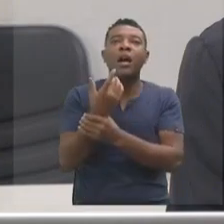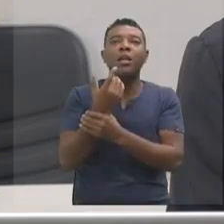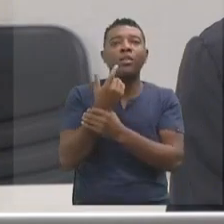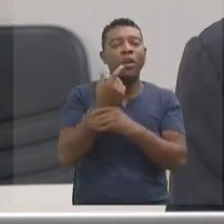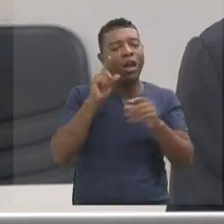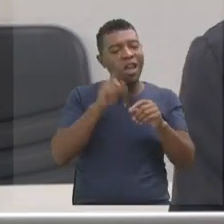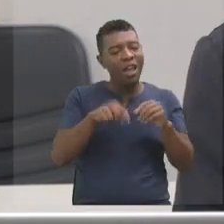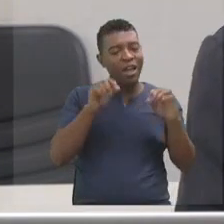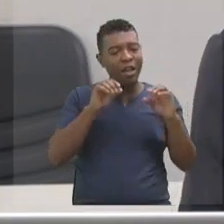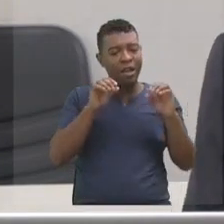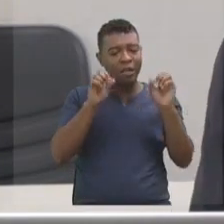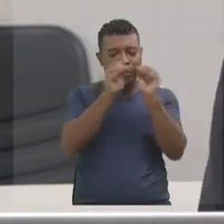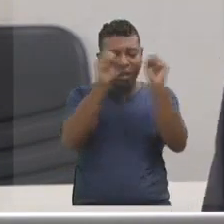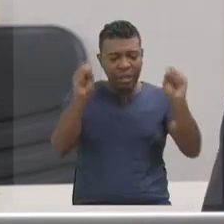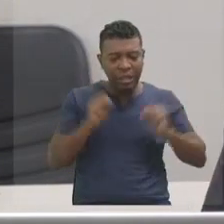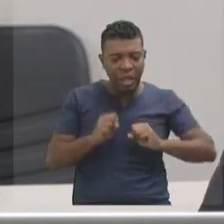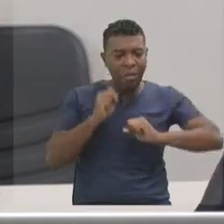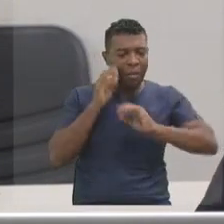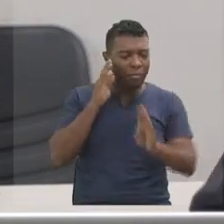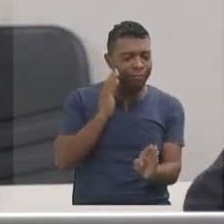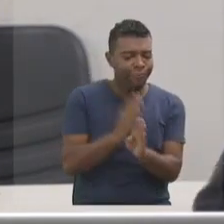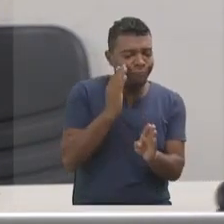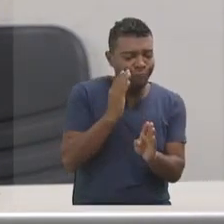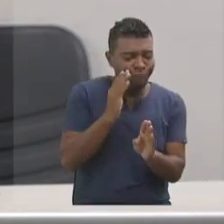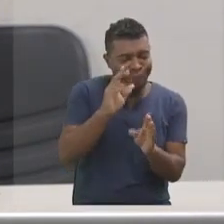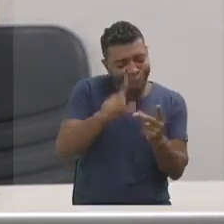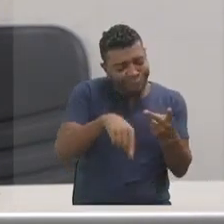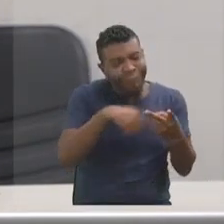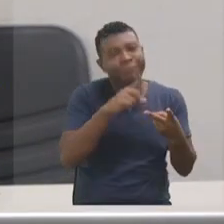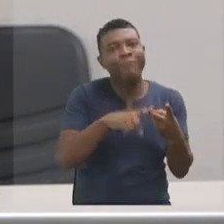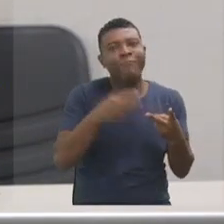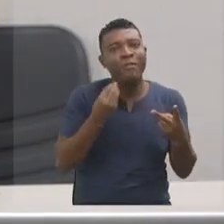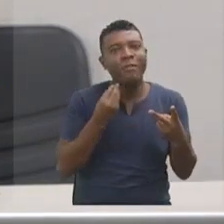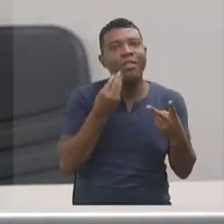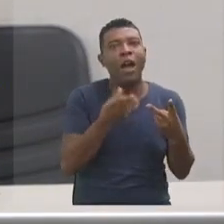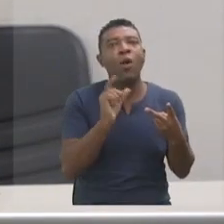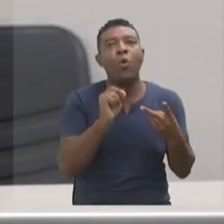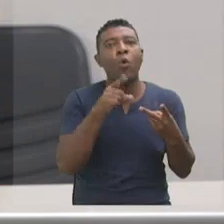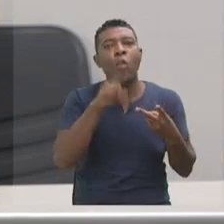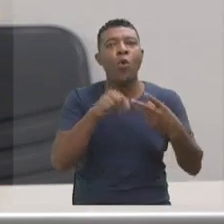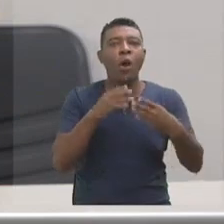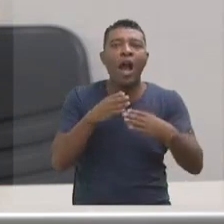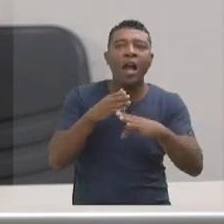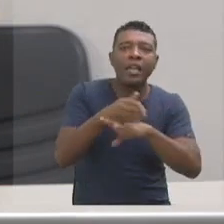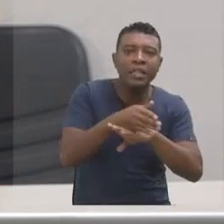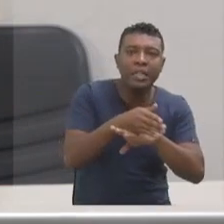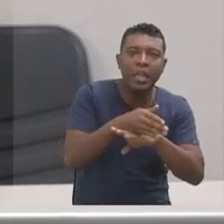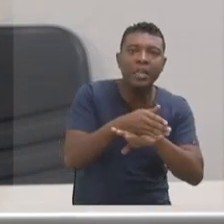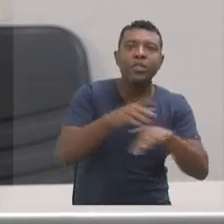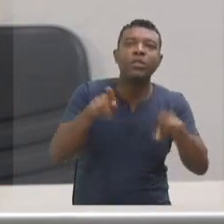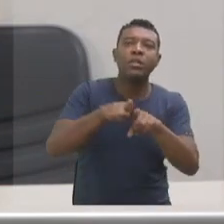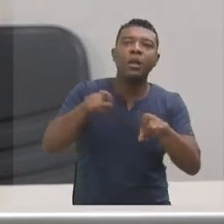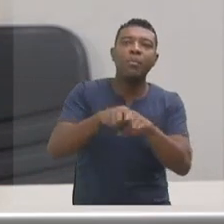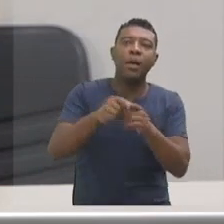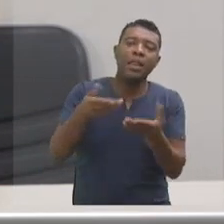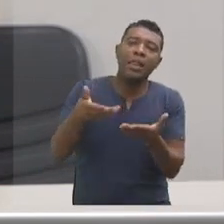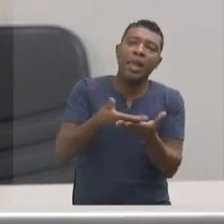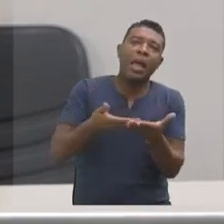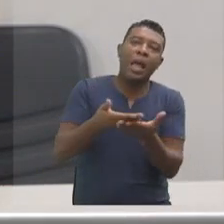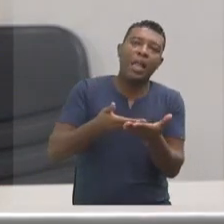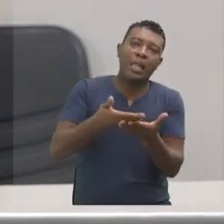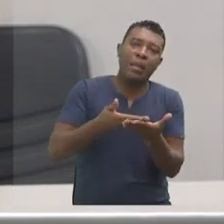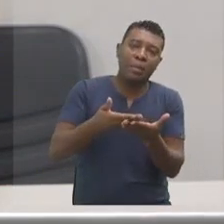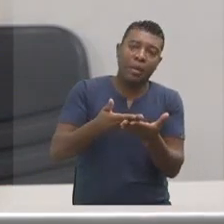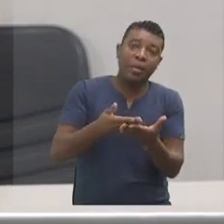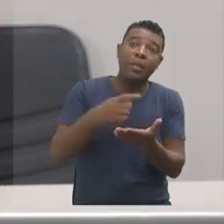Rara porque além de dar o diagnóstico nós temos que garantir o acesso e o tratamento temos uma novidade muito